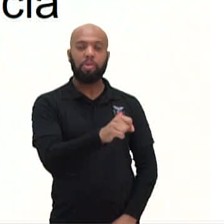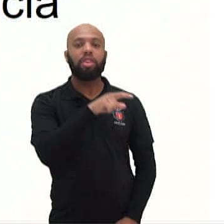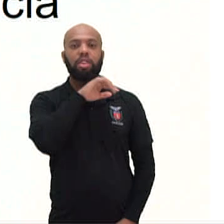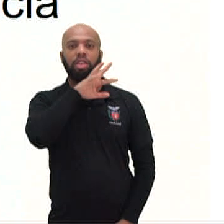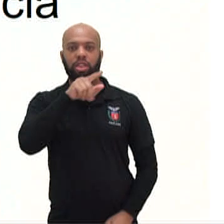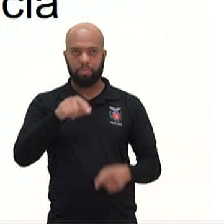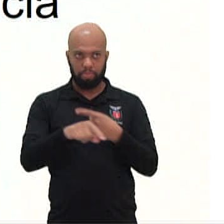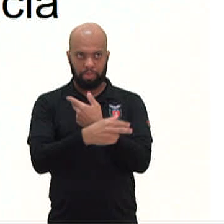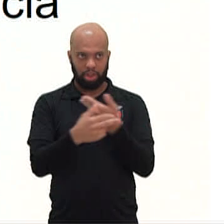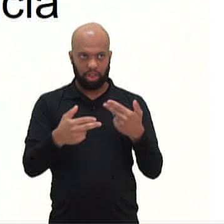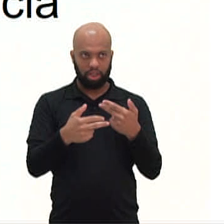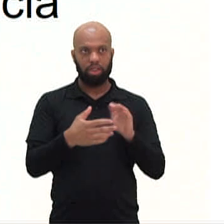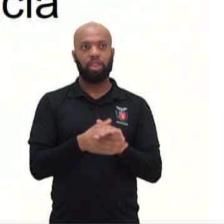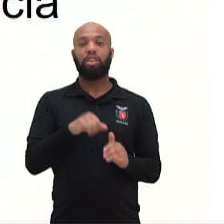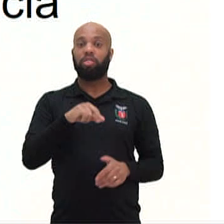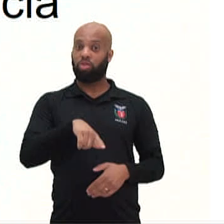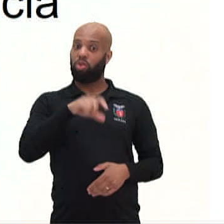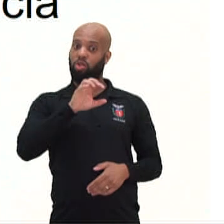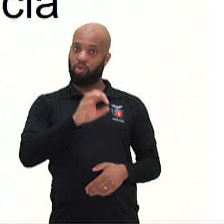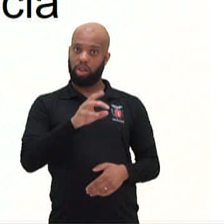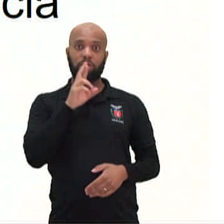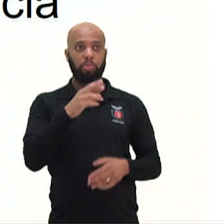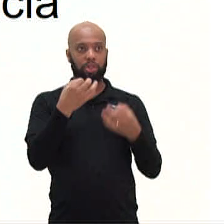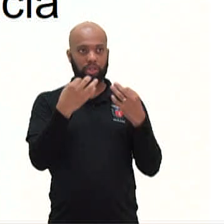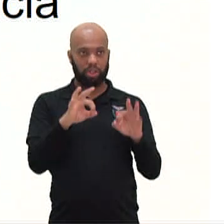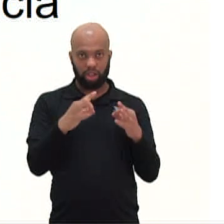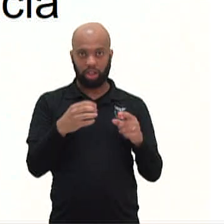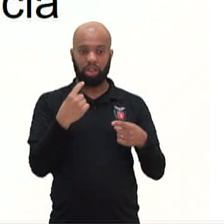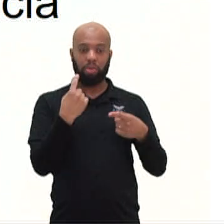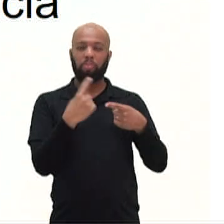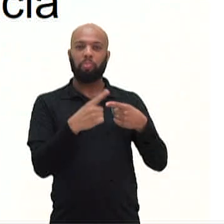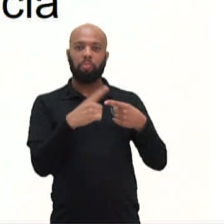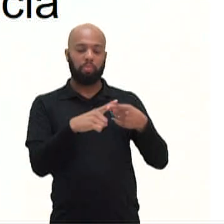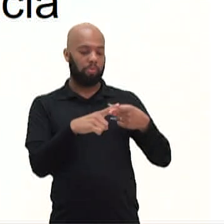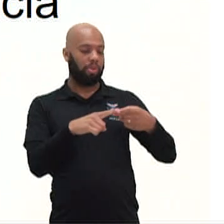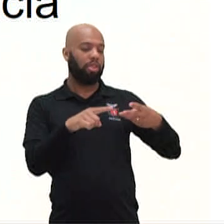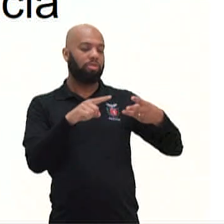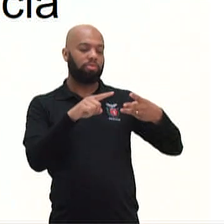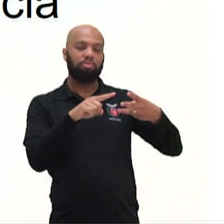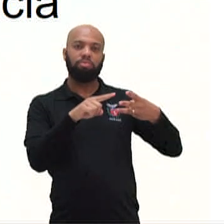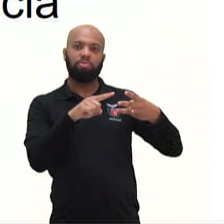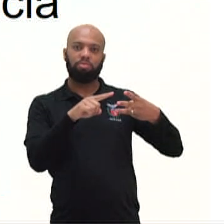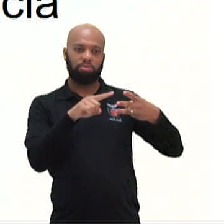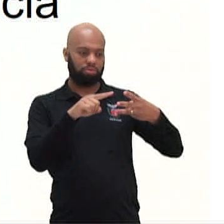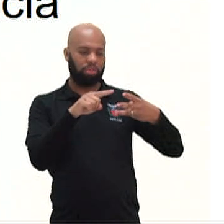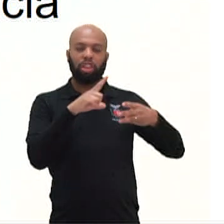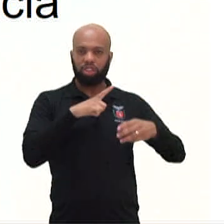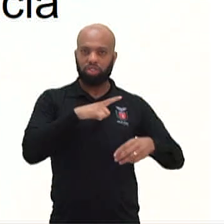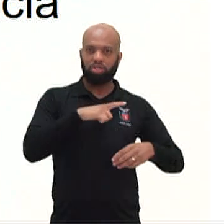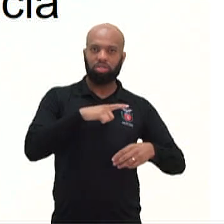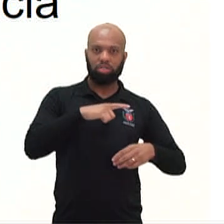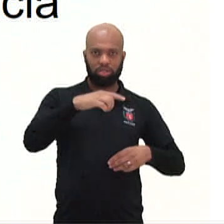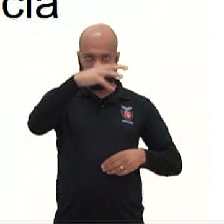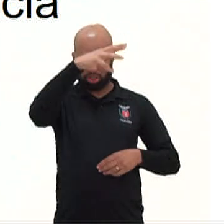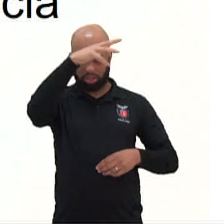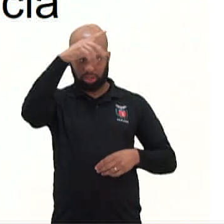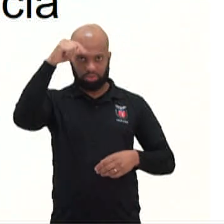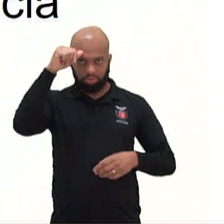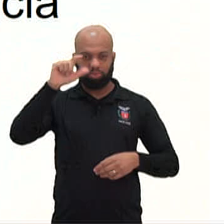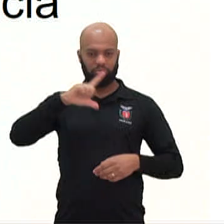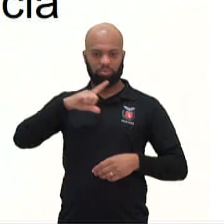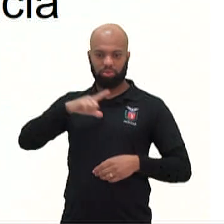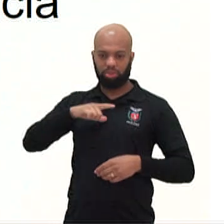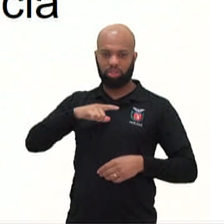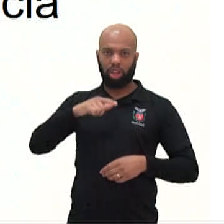predatória. Se você colocou a alternativa A, você acertou. Lembra que nós comentamos que ali na planície alagável do Pantanal,